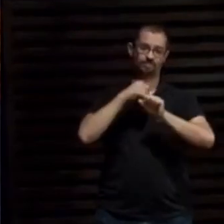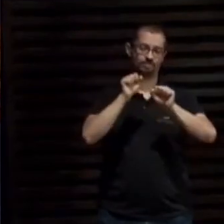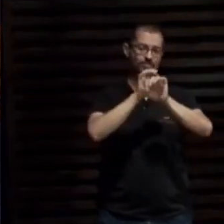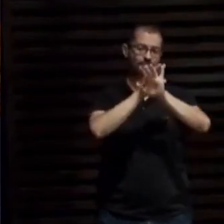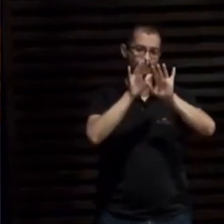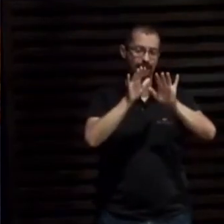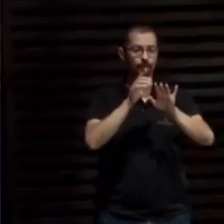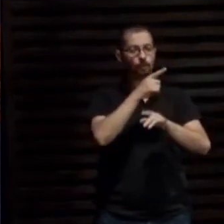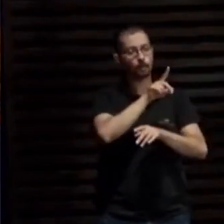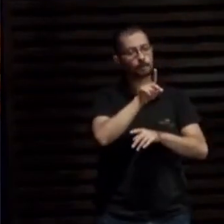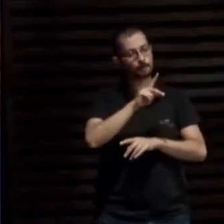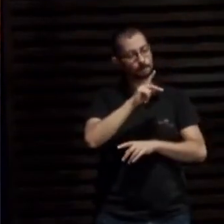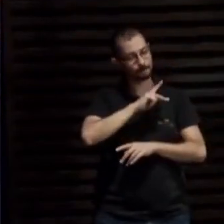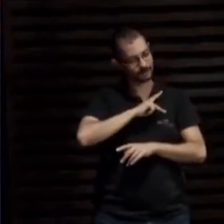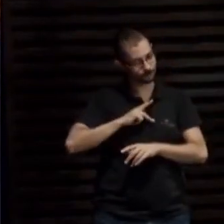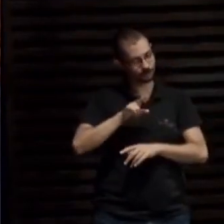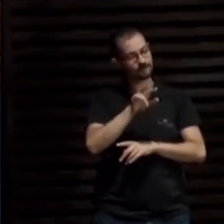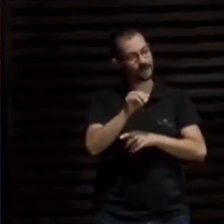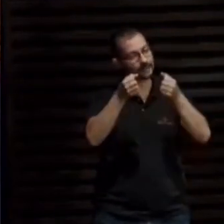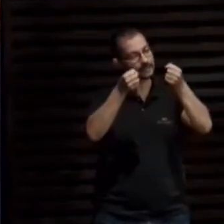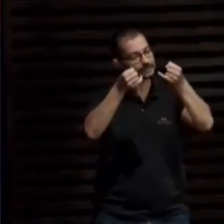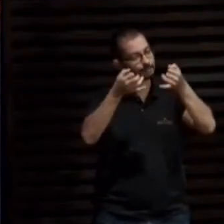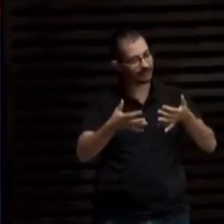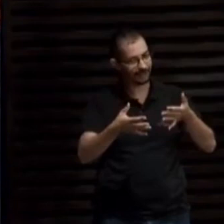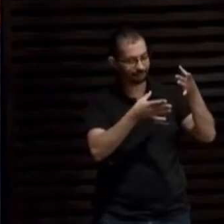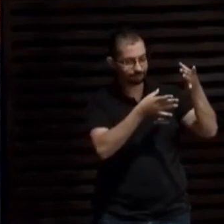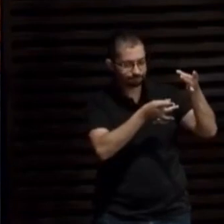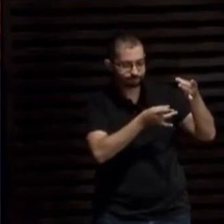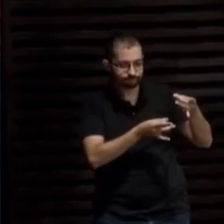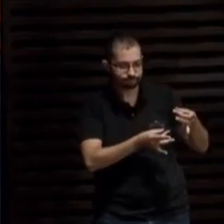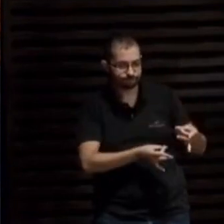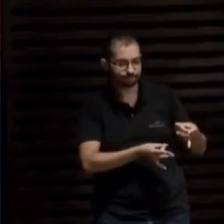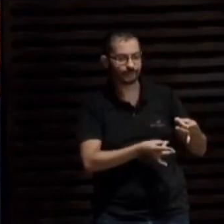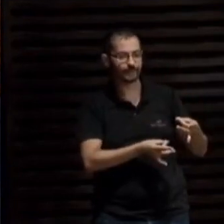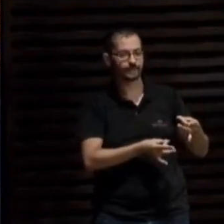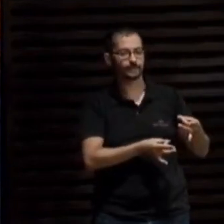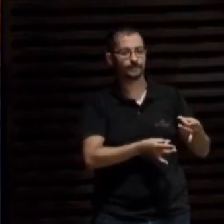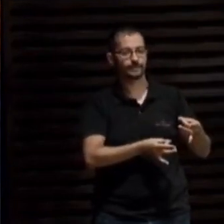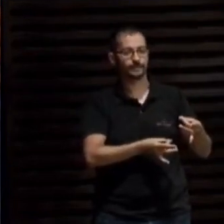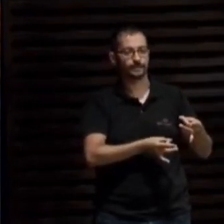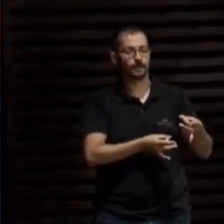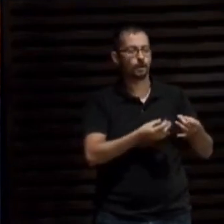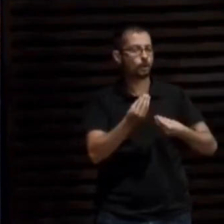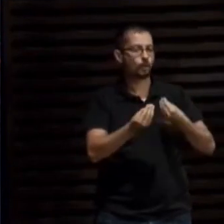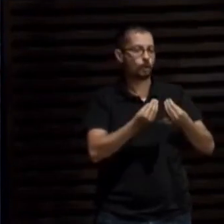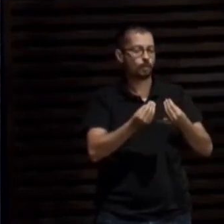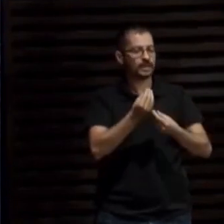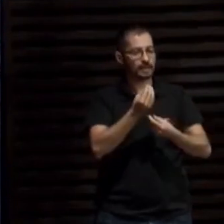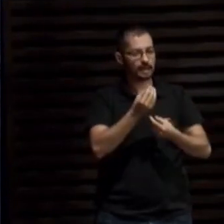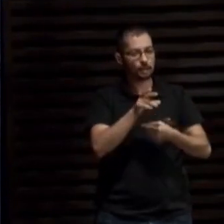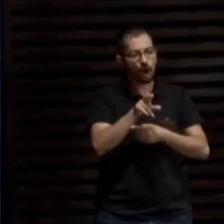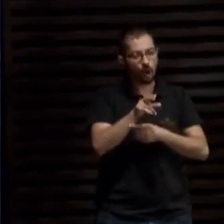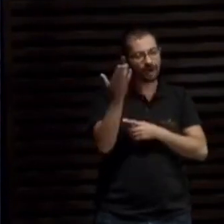esse texto da maneira como mais me parece que o original grego quer